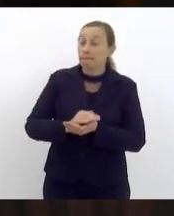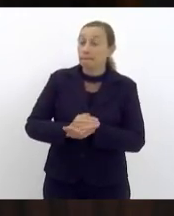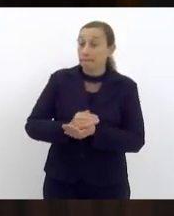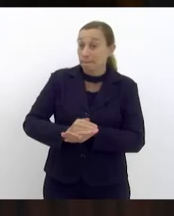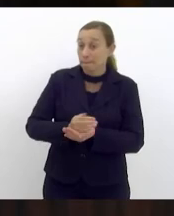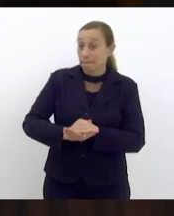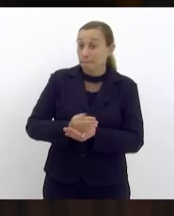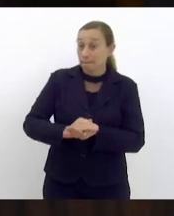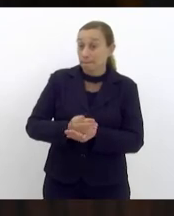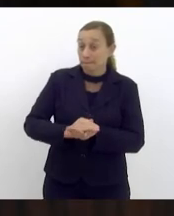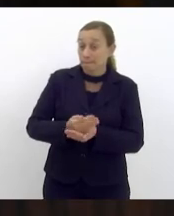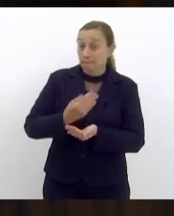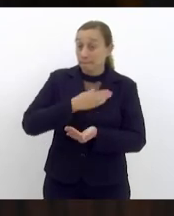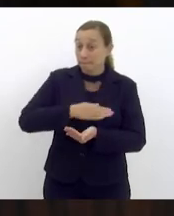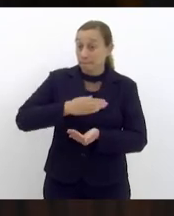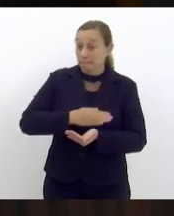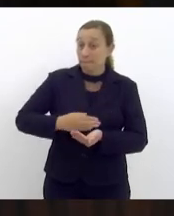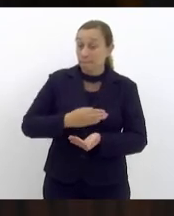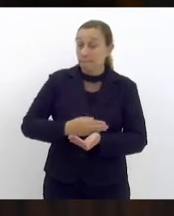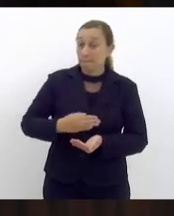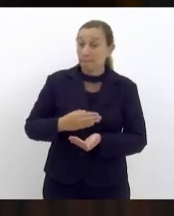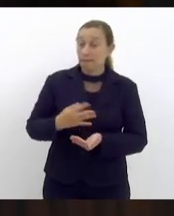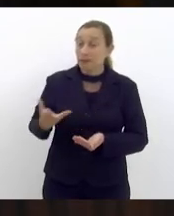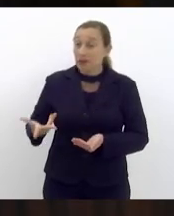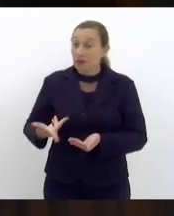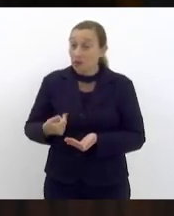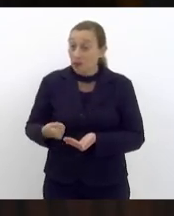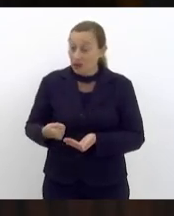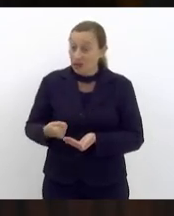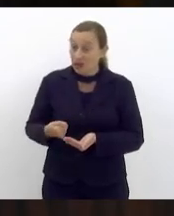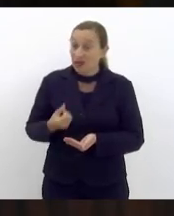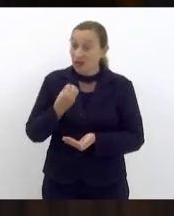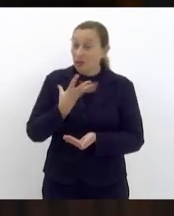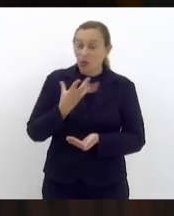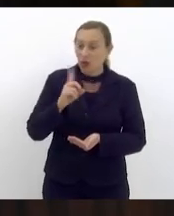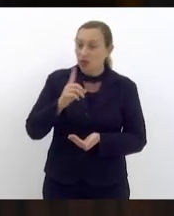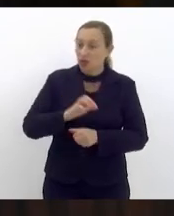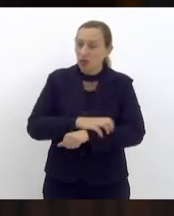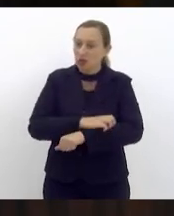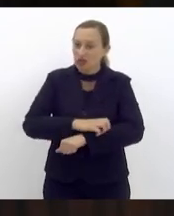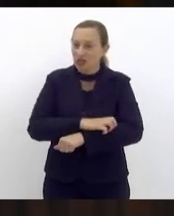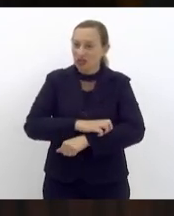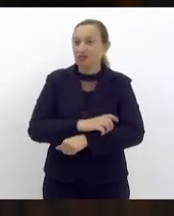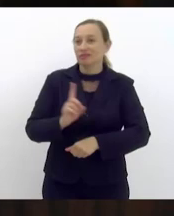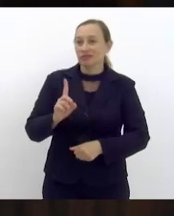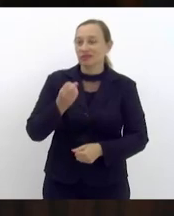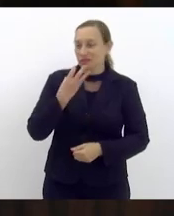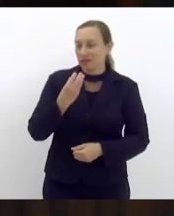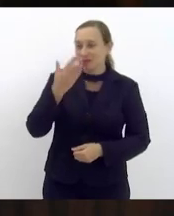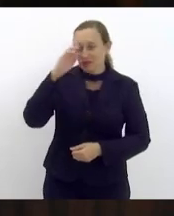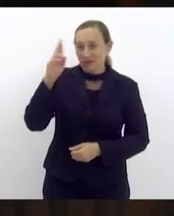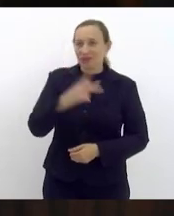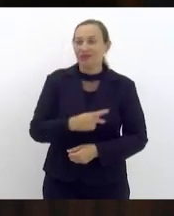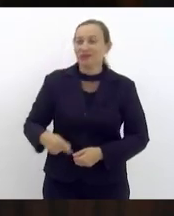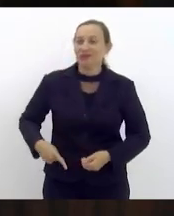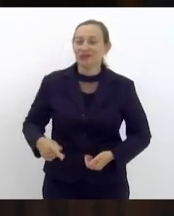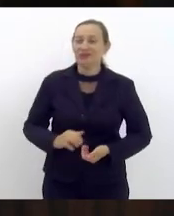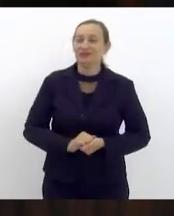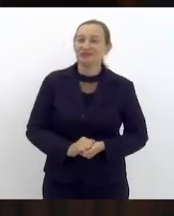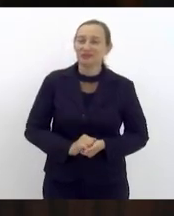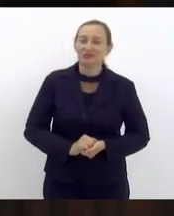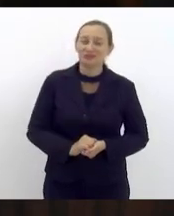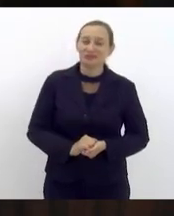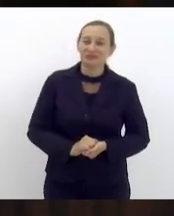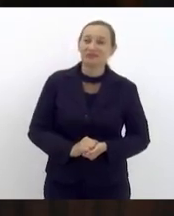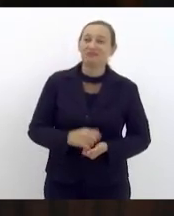tá e o sabonete quando o sabonete é de qualidade sabonete é bom que não dá essas coceiras não entendeu Presidente e outra coisa eu quero também